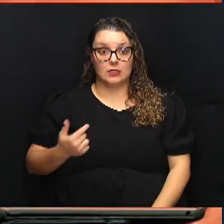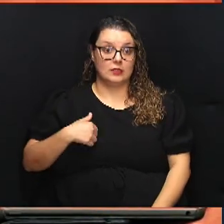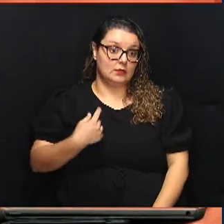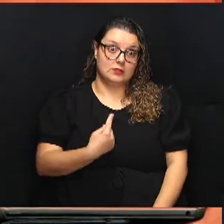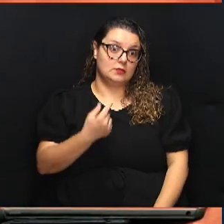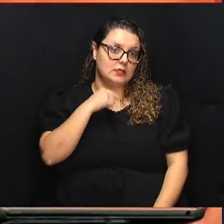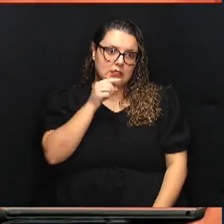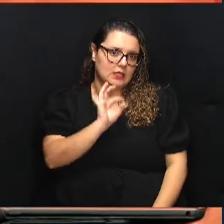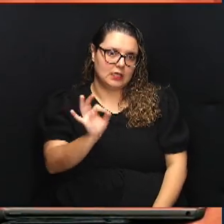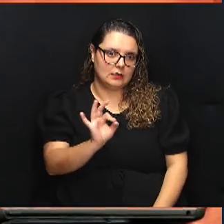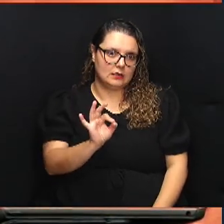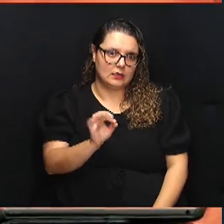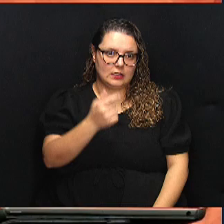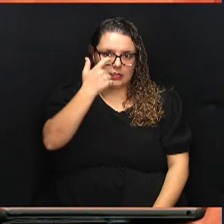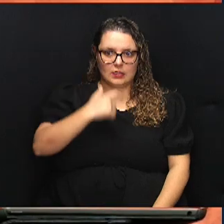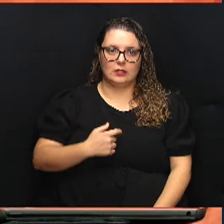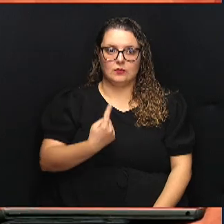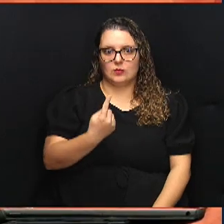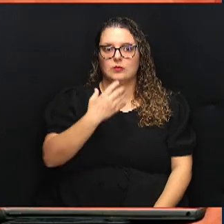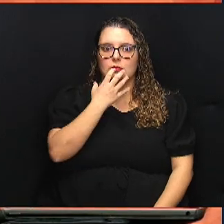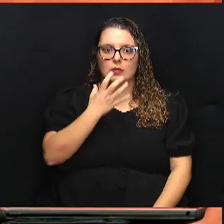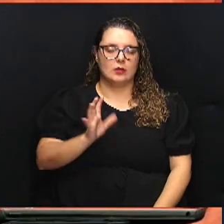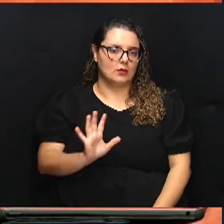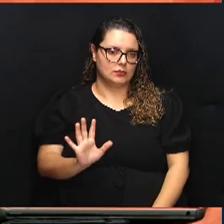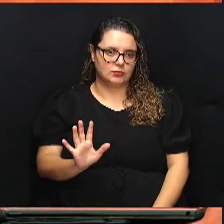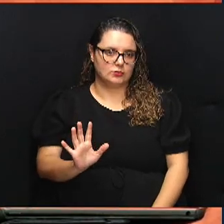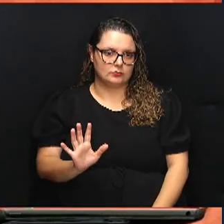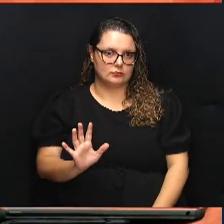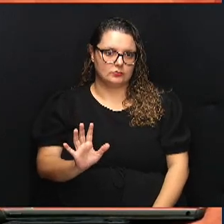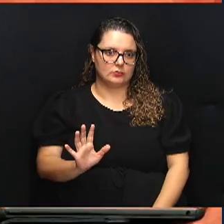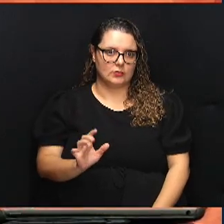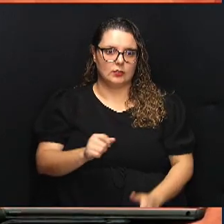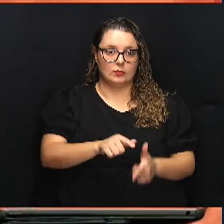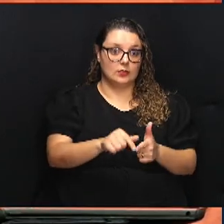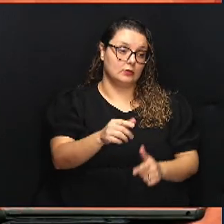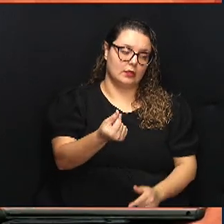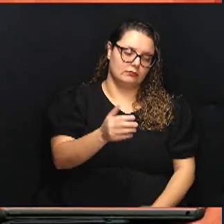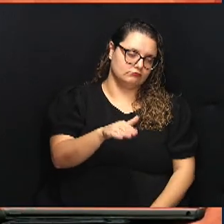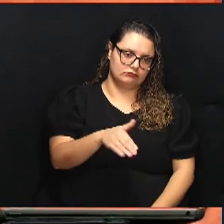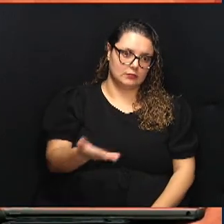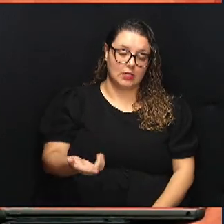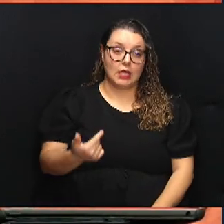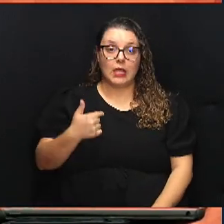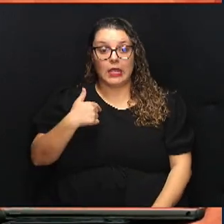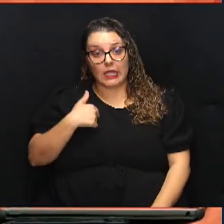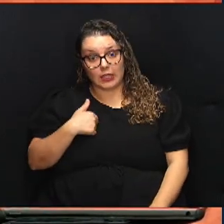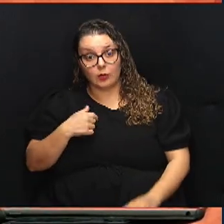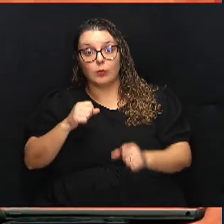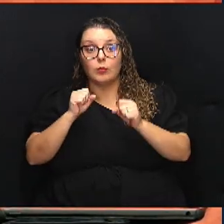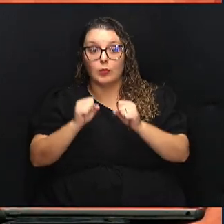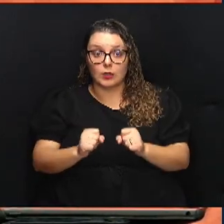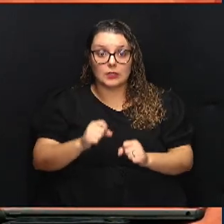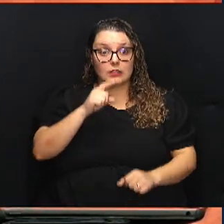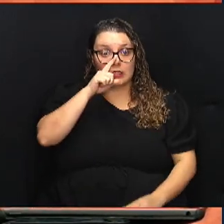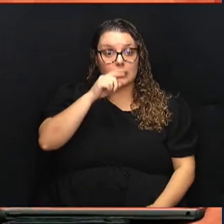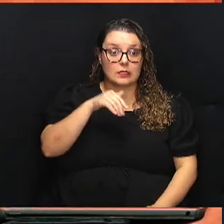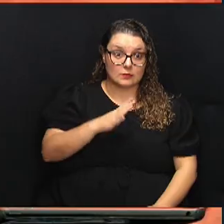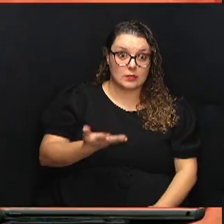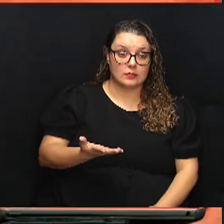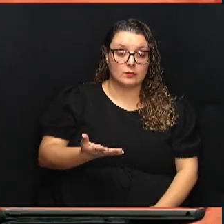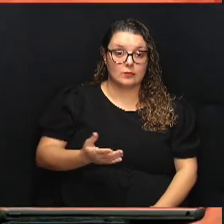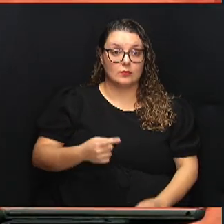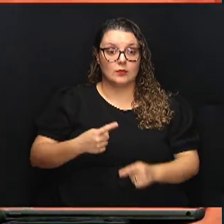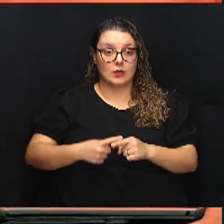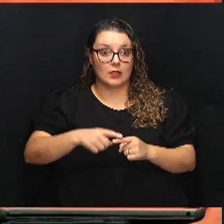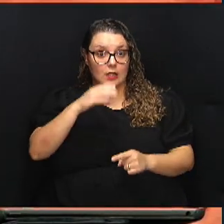ninguém, até eu e um cachorro. Eu, um cachorro e um aluguel barato. Então eu poderia me arriscar mais, porque rapidamente eu